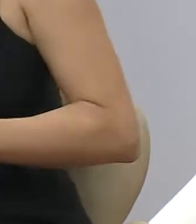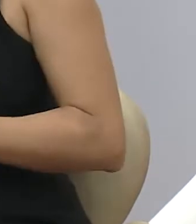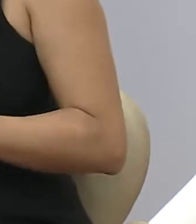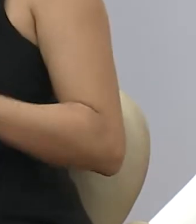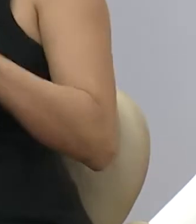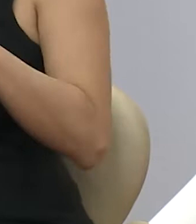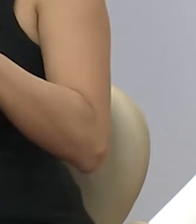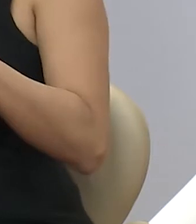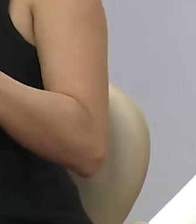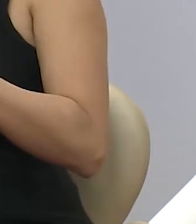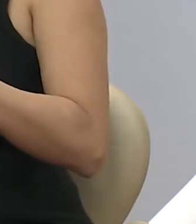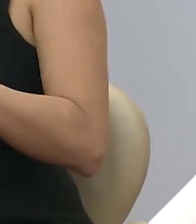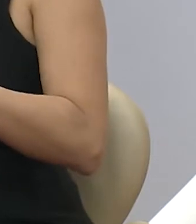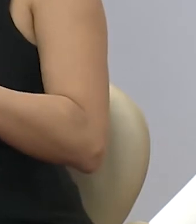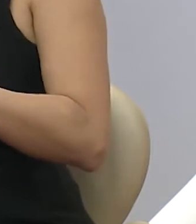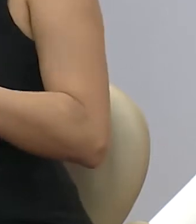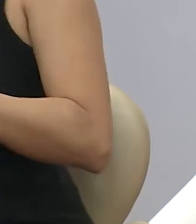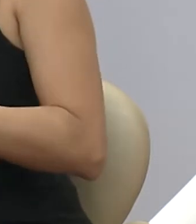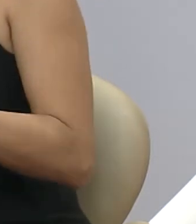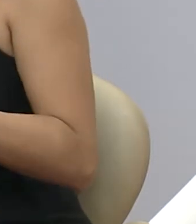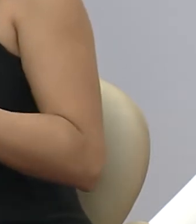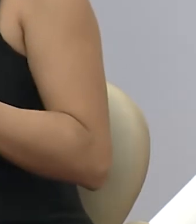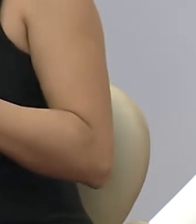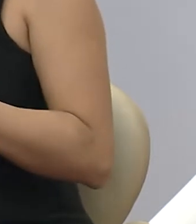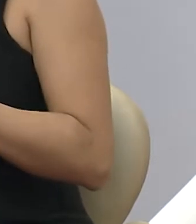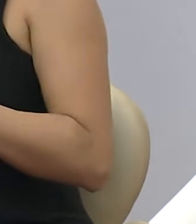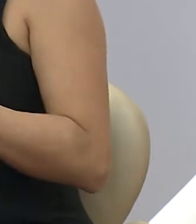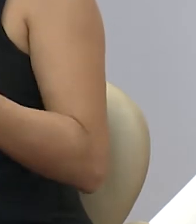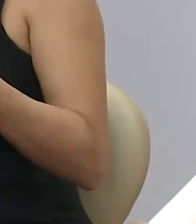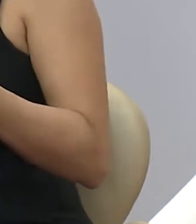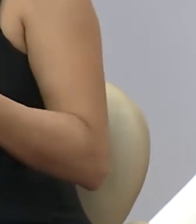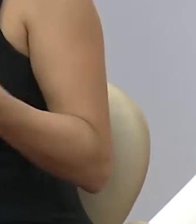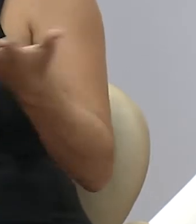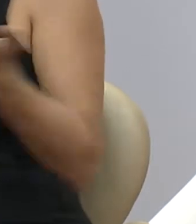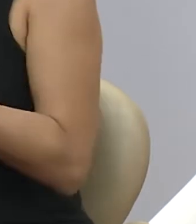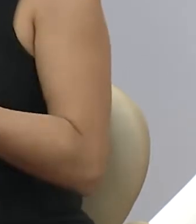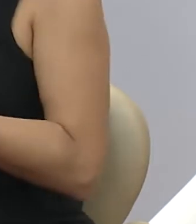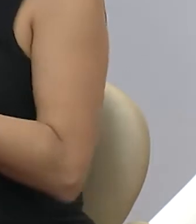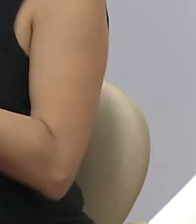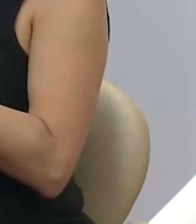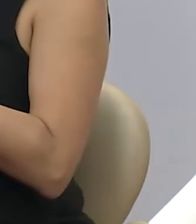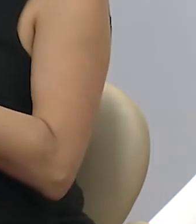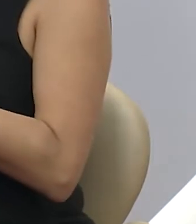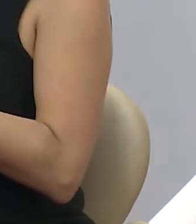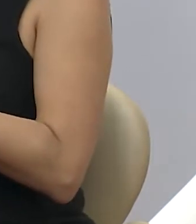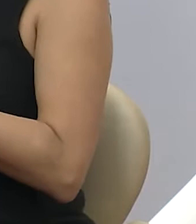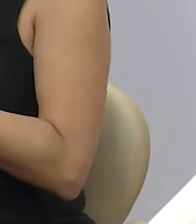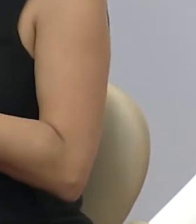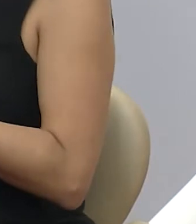Eu não consigo te responder porque os que eu vou são os que têm acessibilidade.